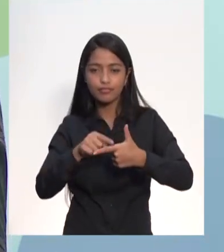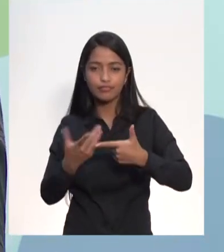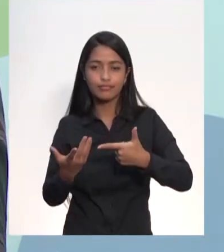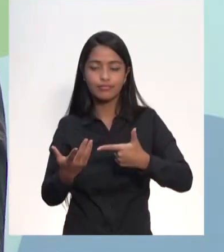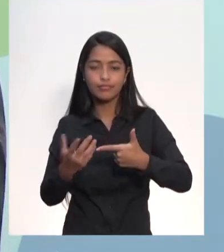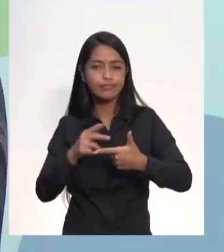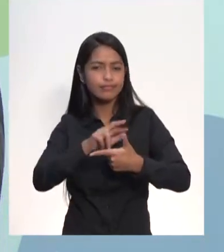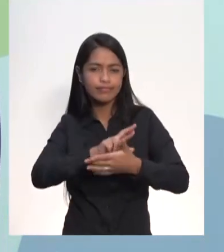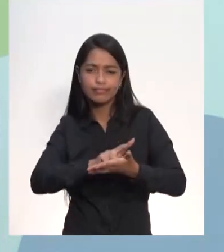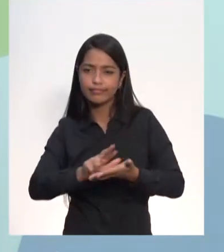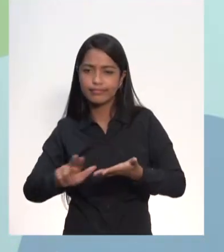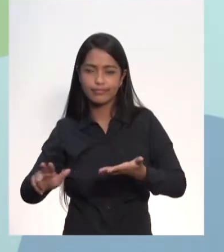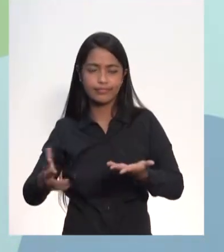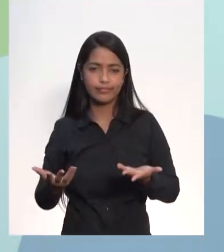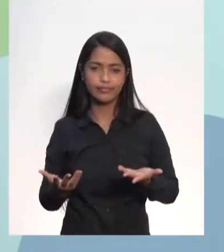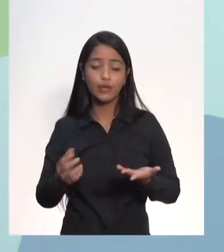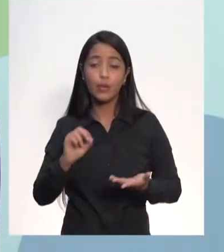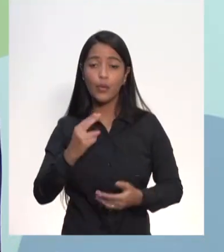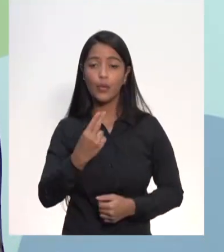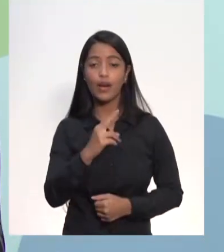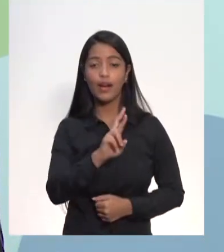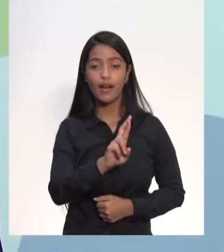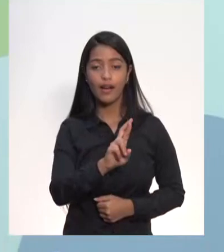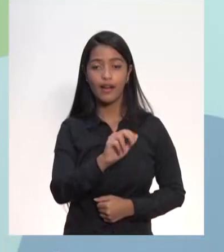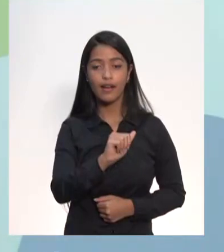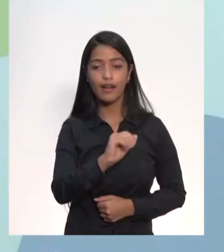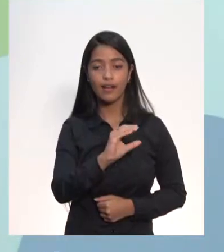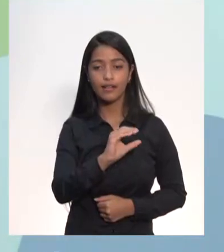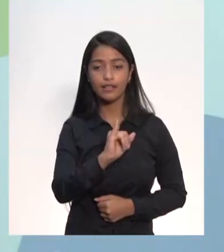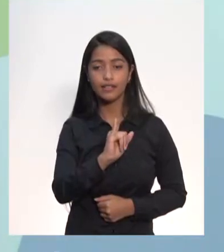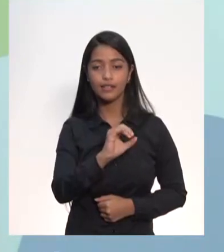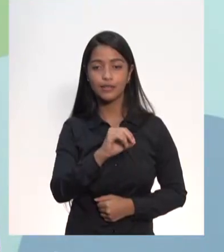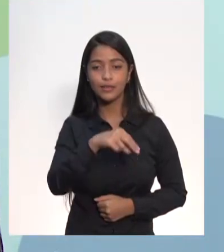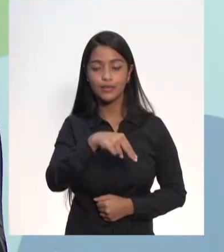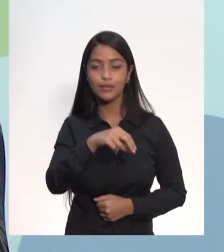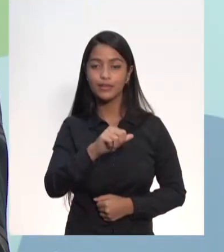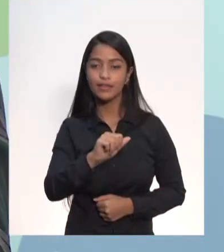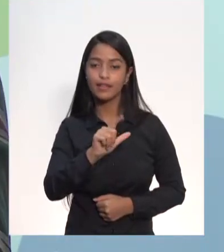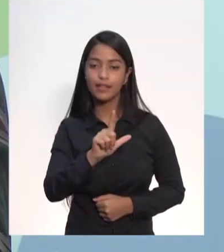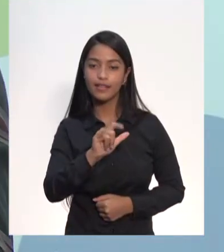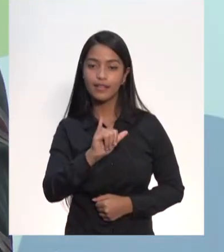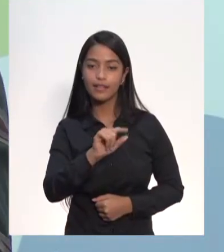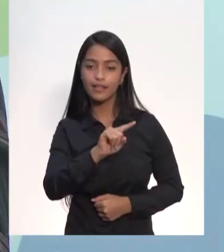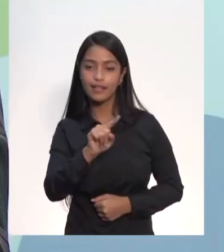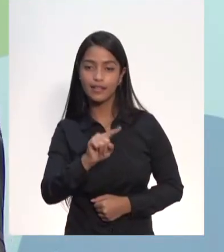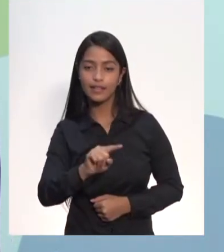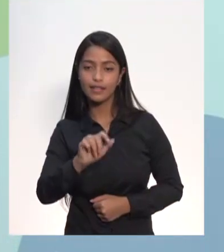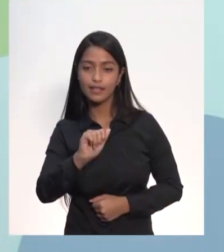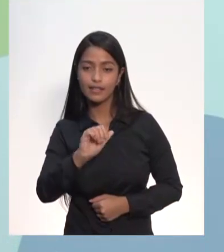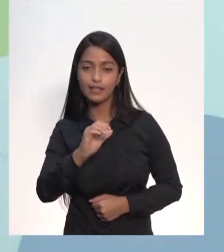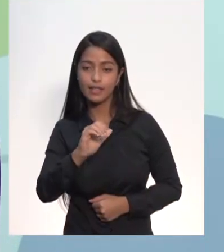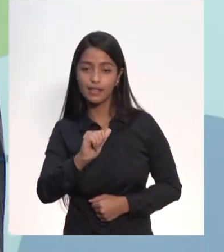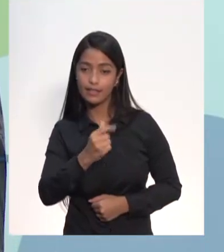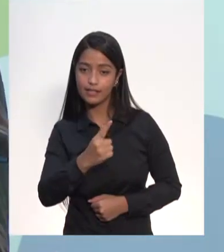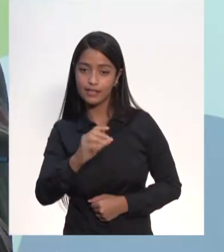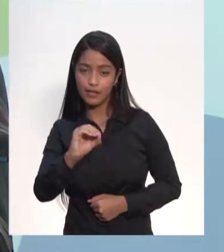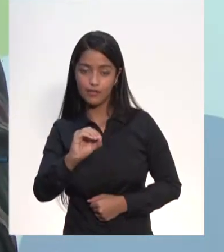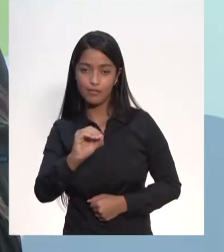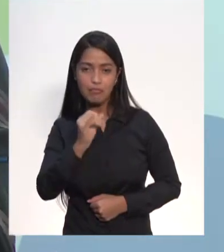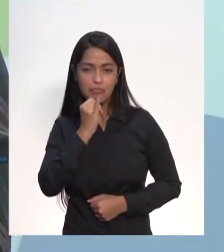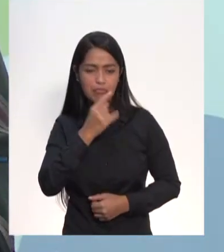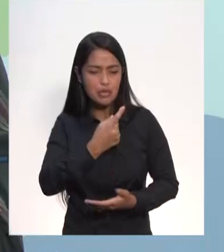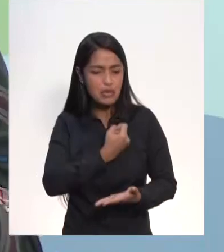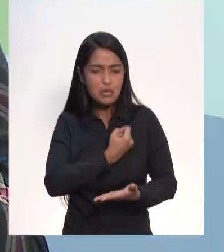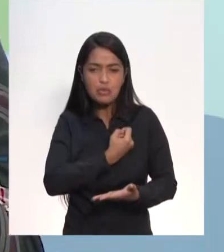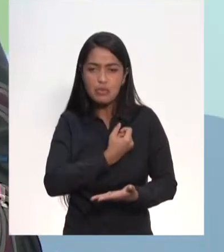racionalização, que é quando o denominador, né, os colegas matemáticos, racionalização, o denominador é um número irracional. Às vezes o